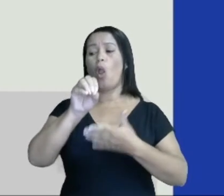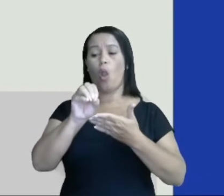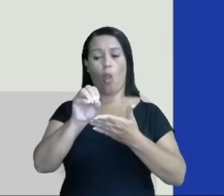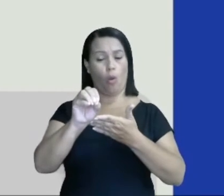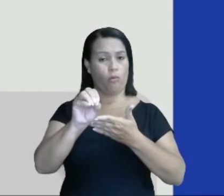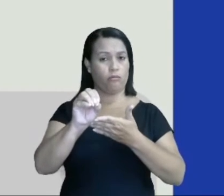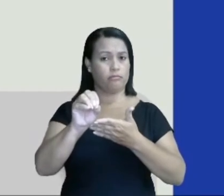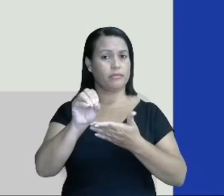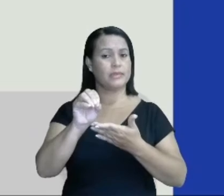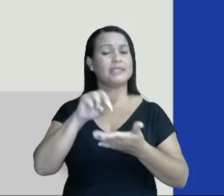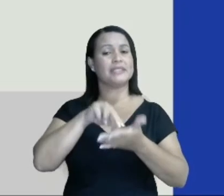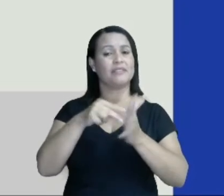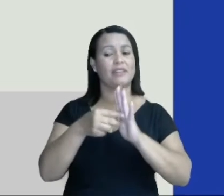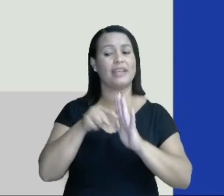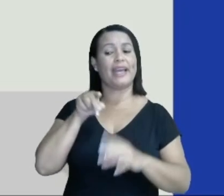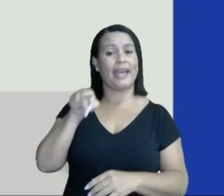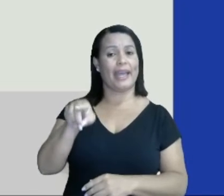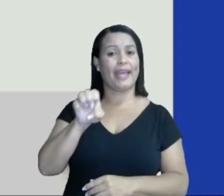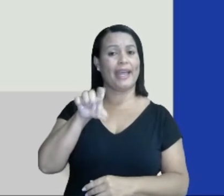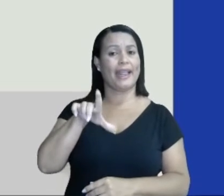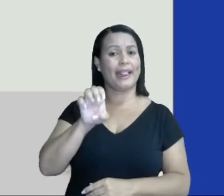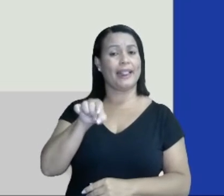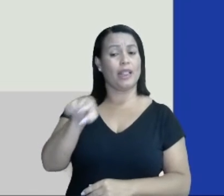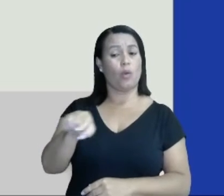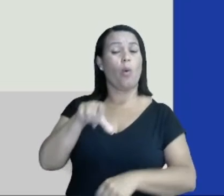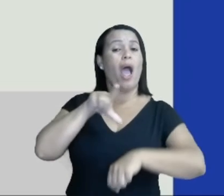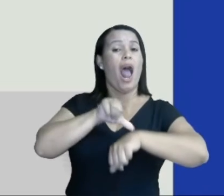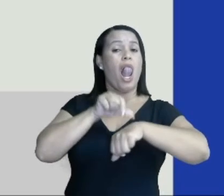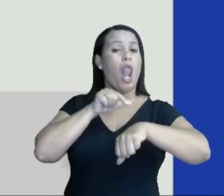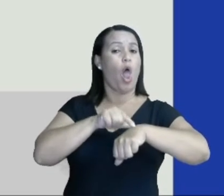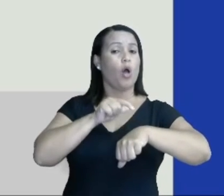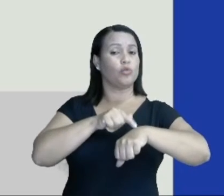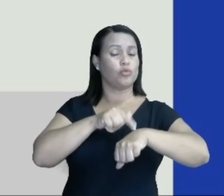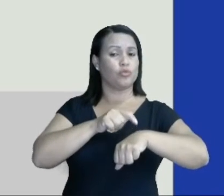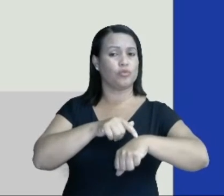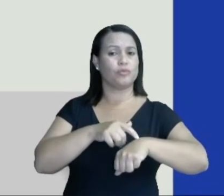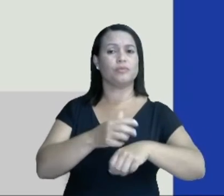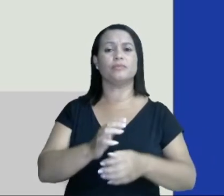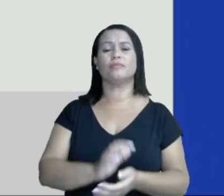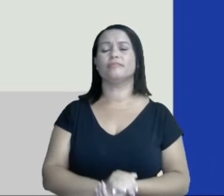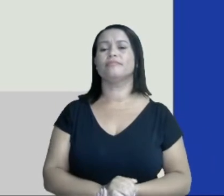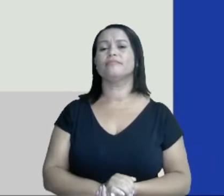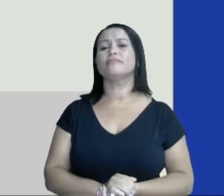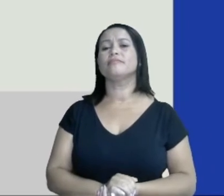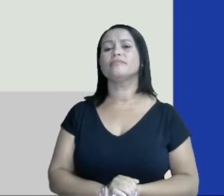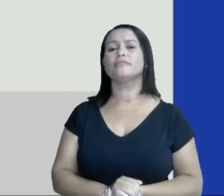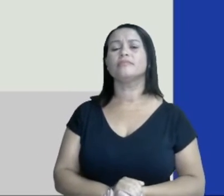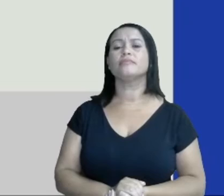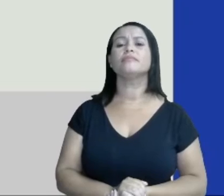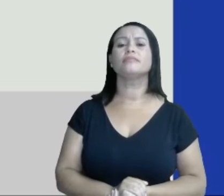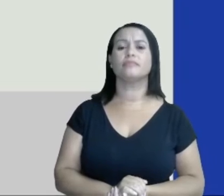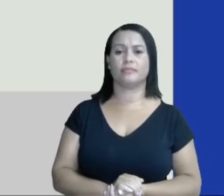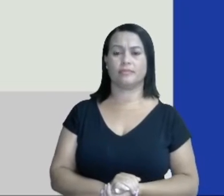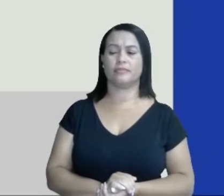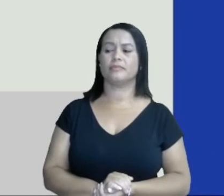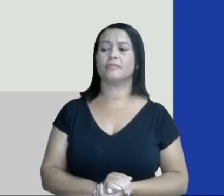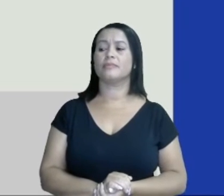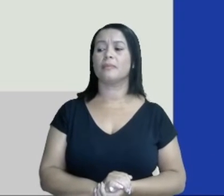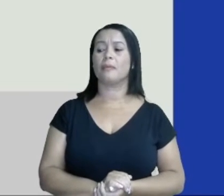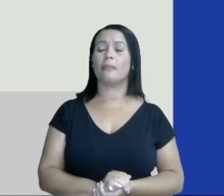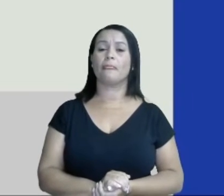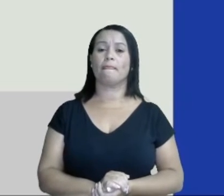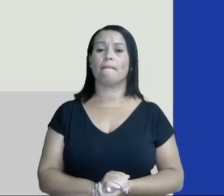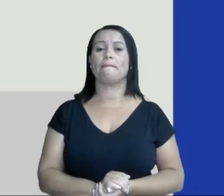porque é ele, o relógio, certo? Então, no lleva el reloj? No. Unos ladrones me lo